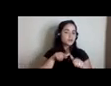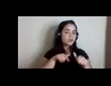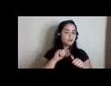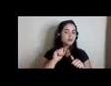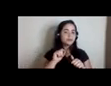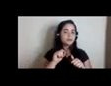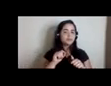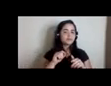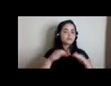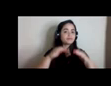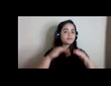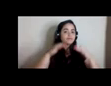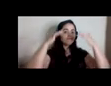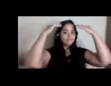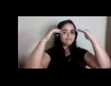é hierárquica.